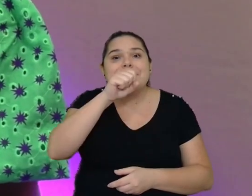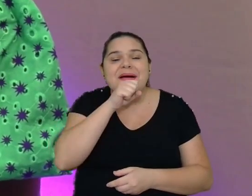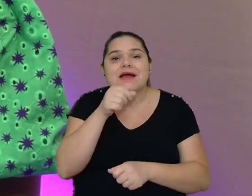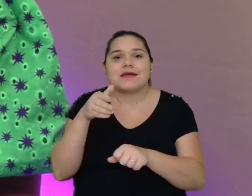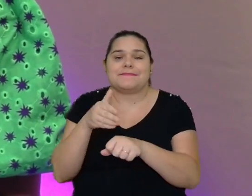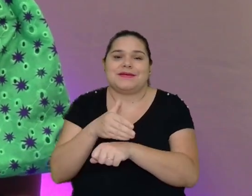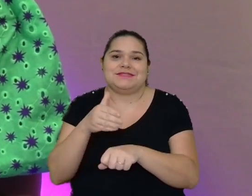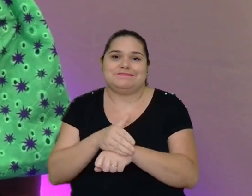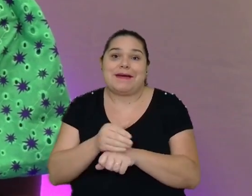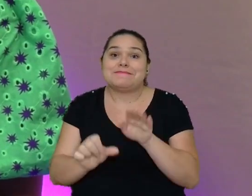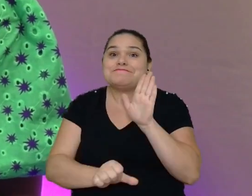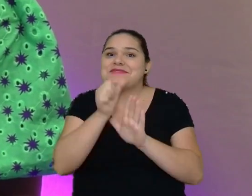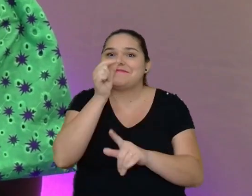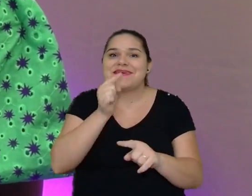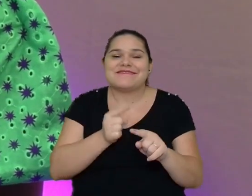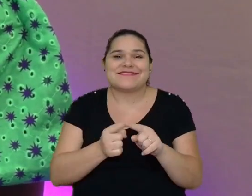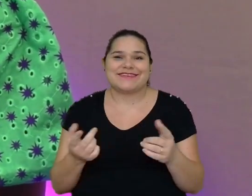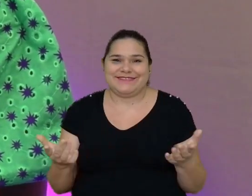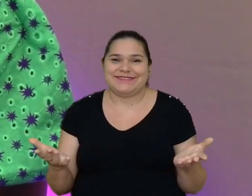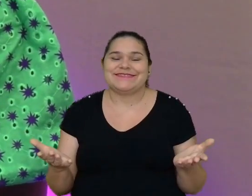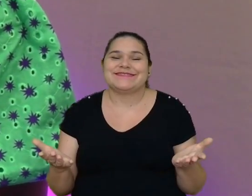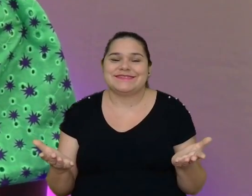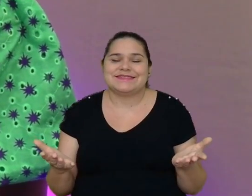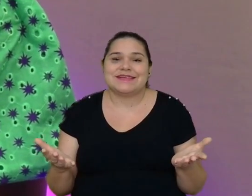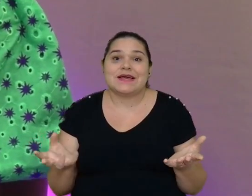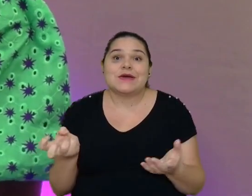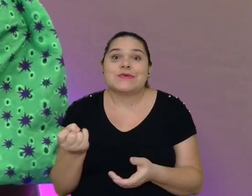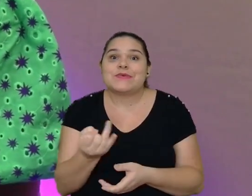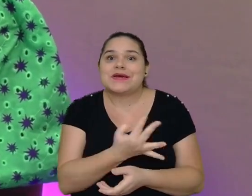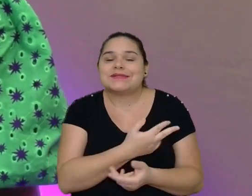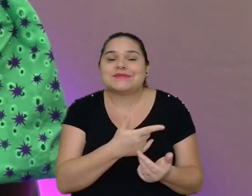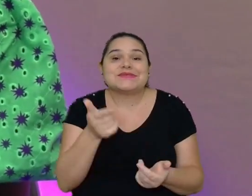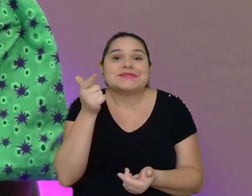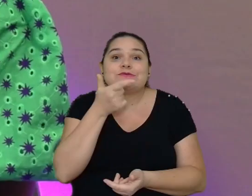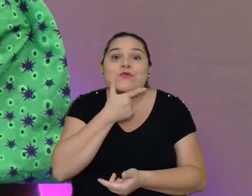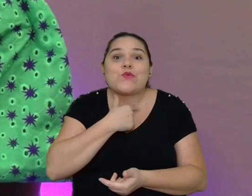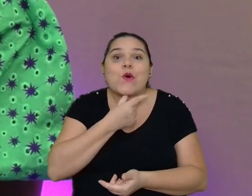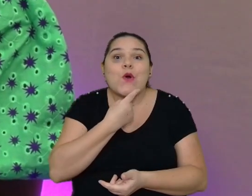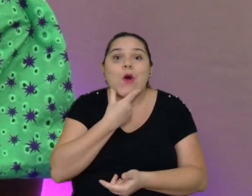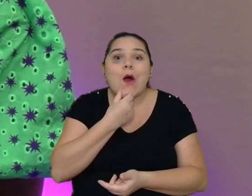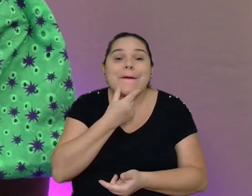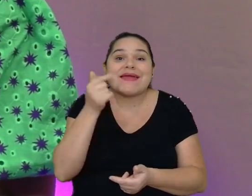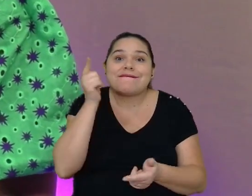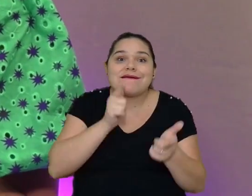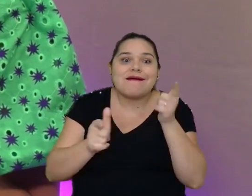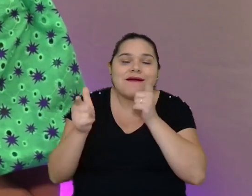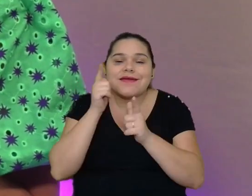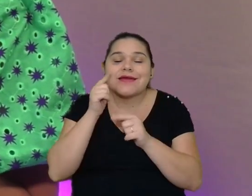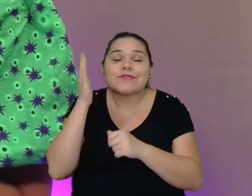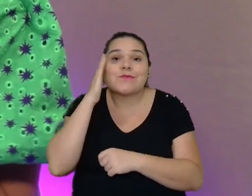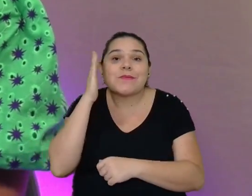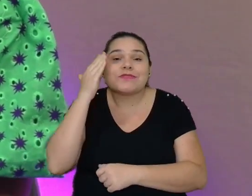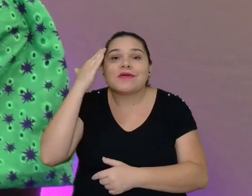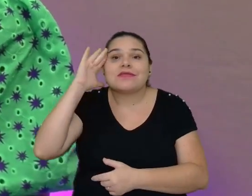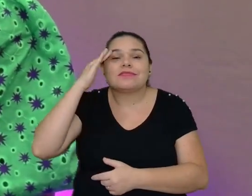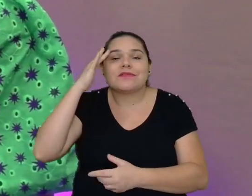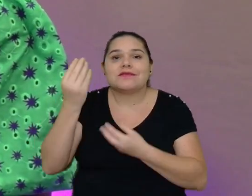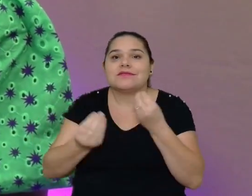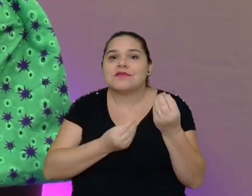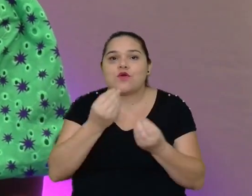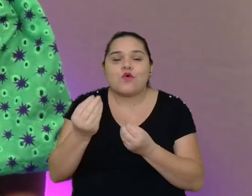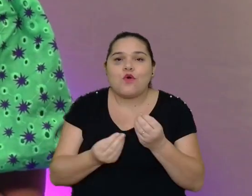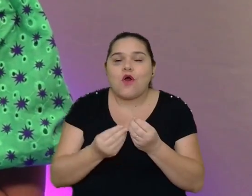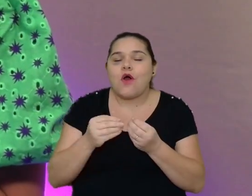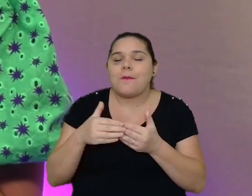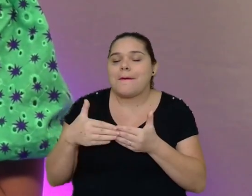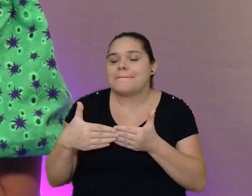vez. Então eu fico pensando quanto de ganho que esse homem tem quando ele entende um processo de fertilidade, essa jornada, né, como